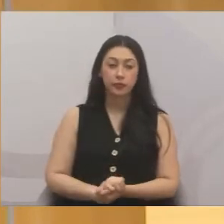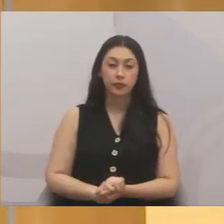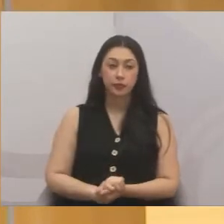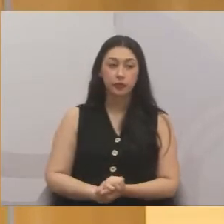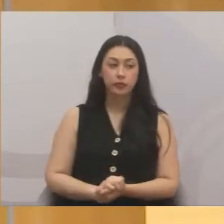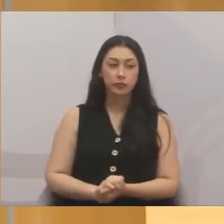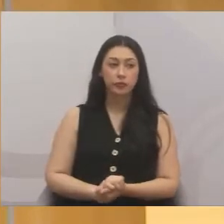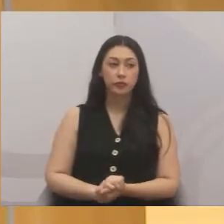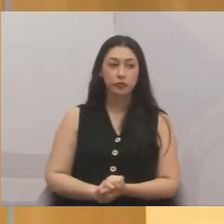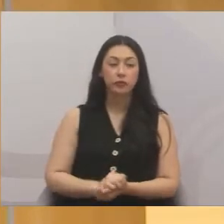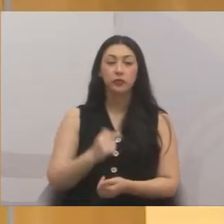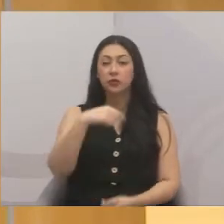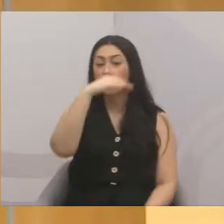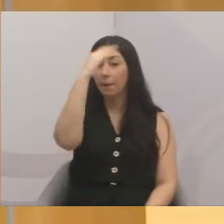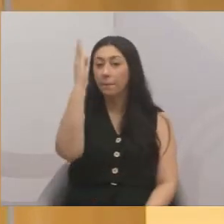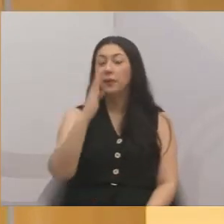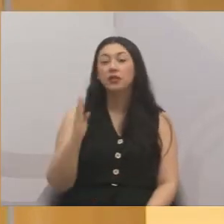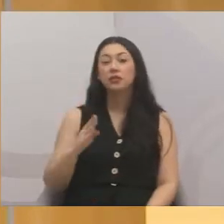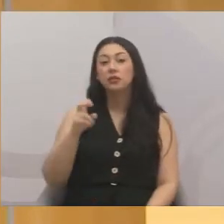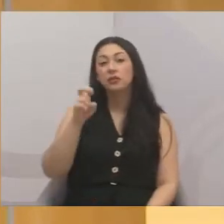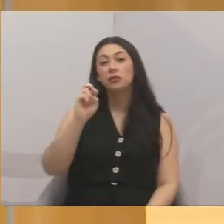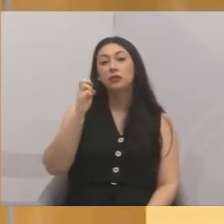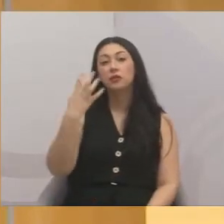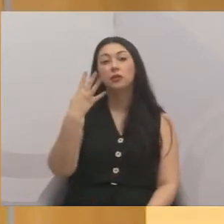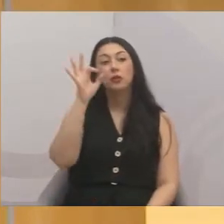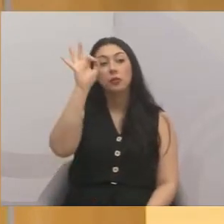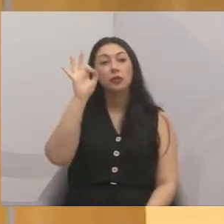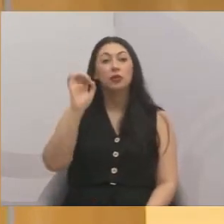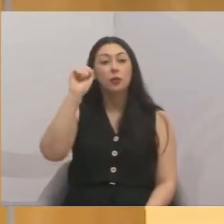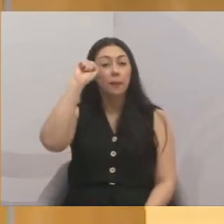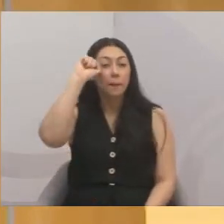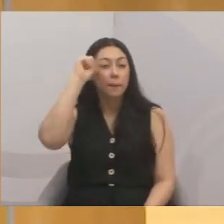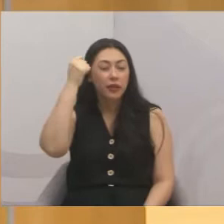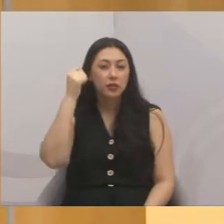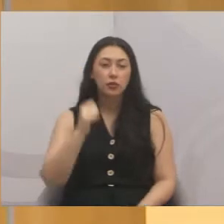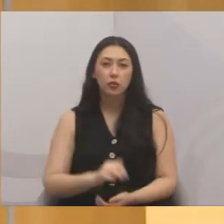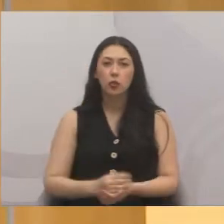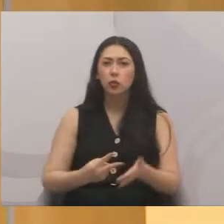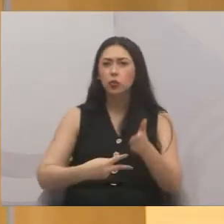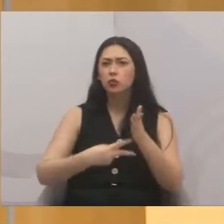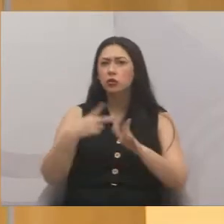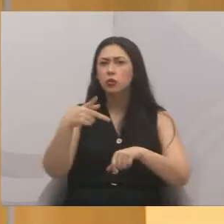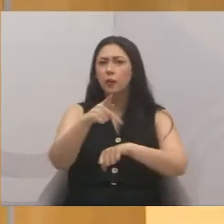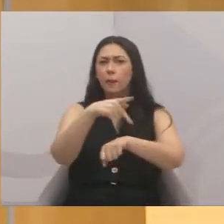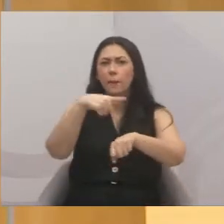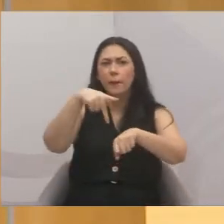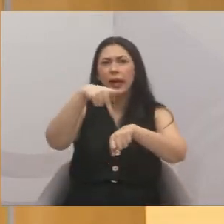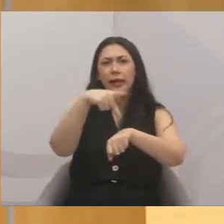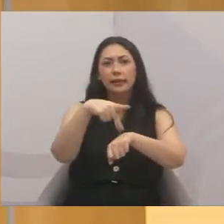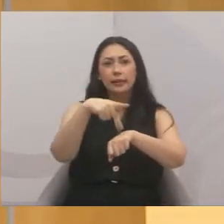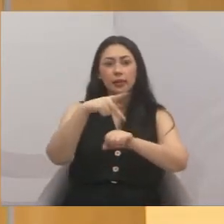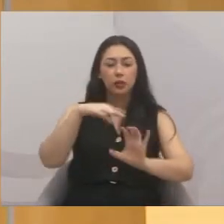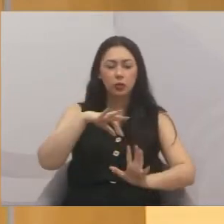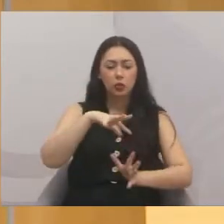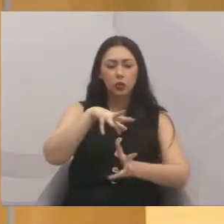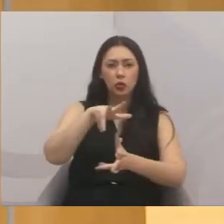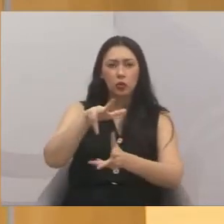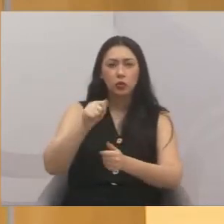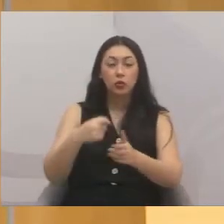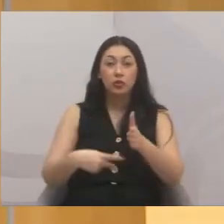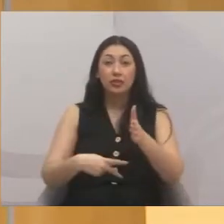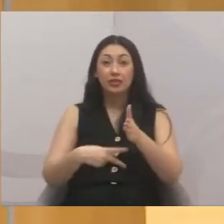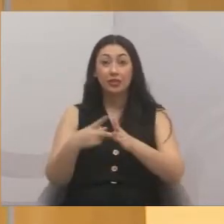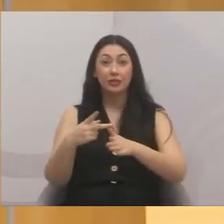54% da população do Brasil se diz negra. Somos o segundo país no mundo negro. O primeiro é